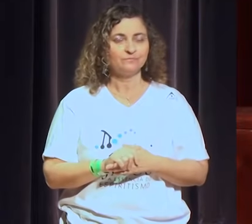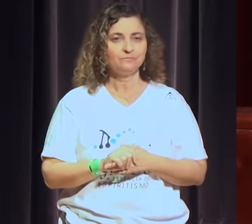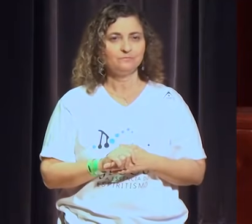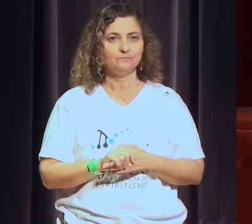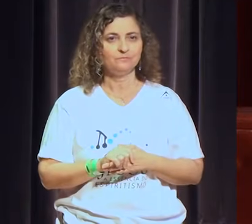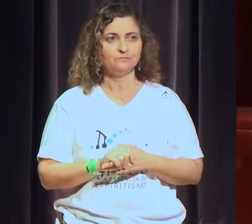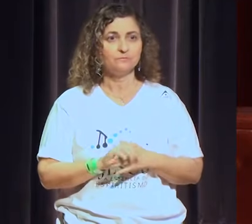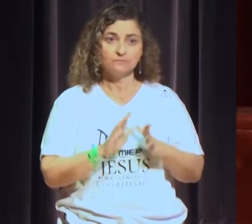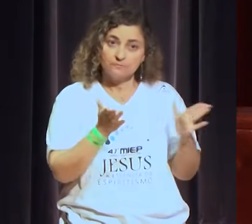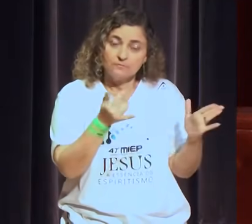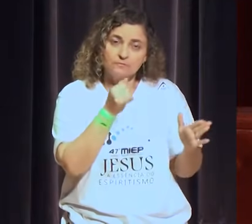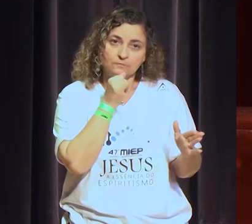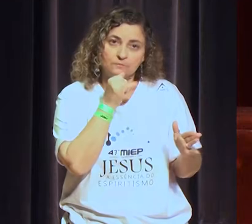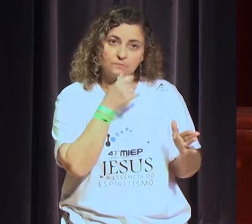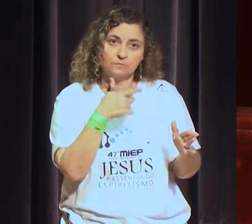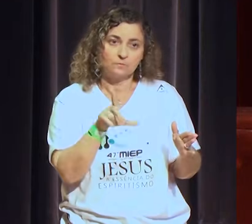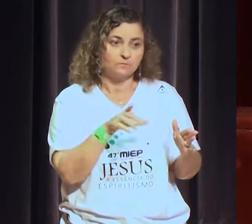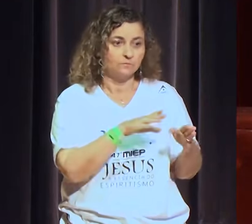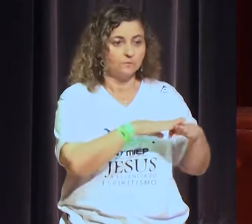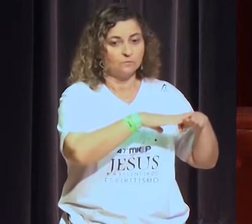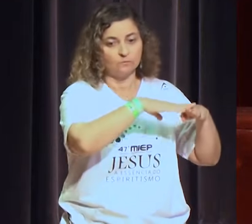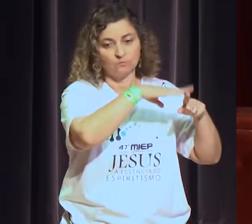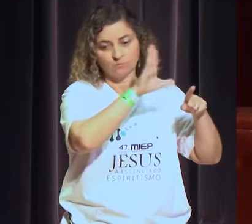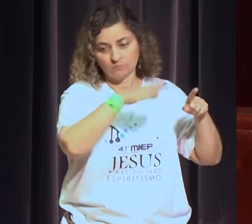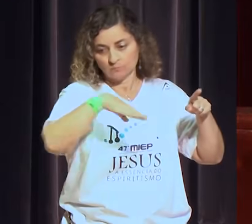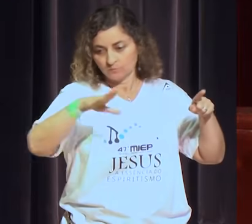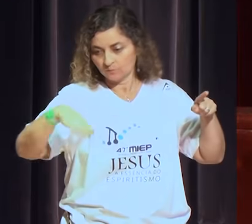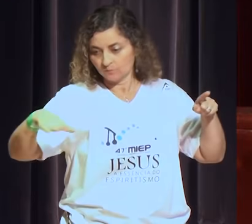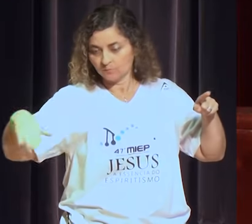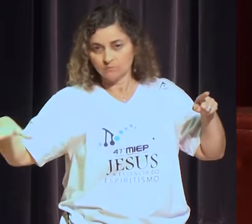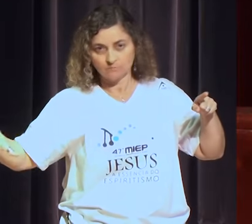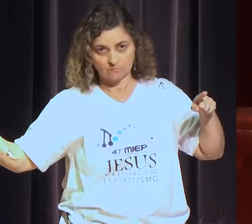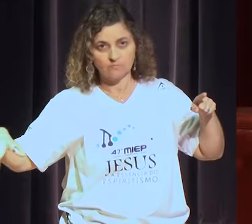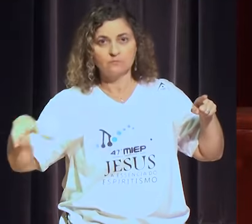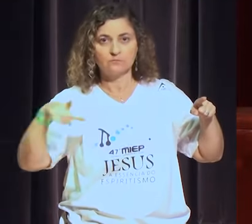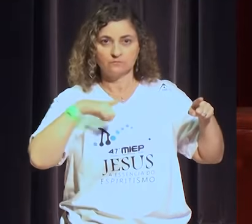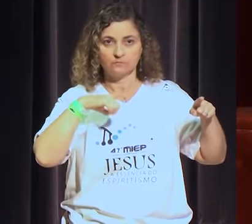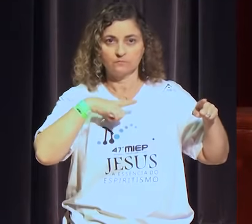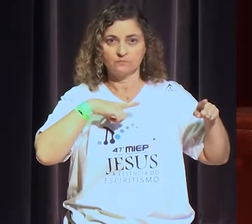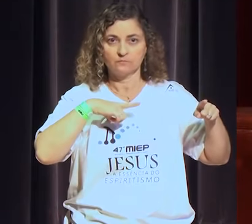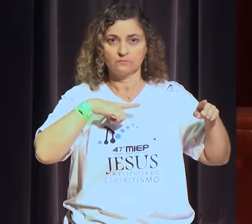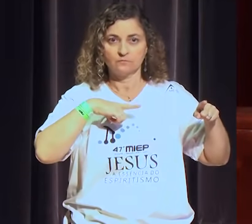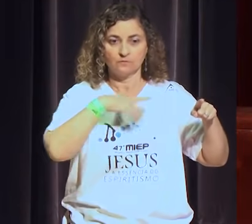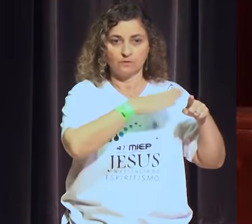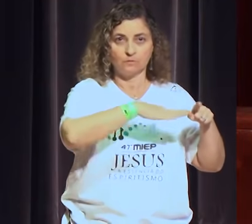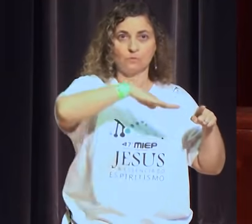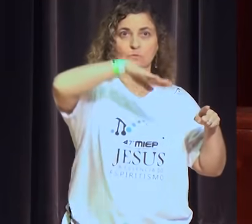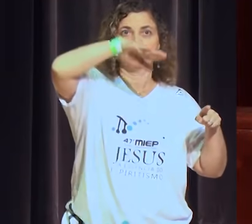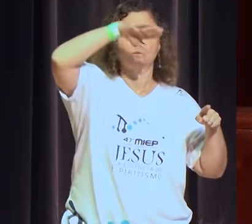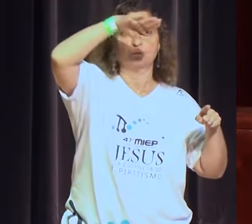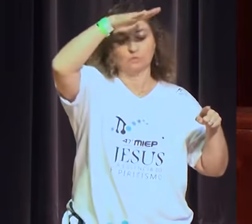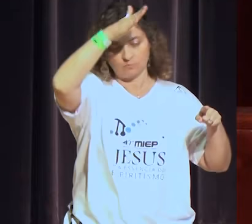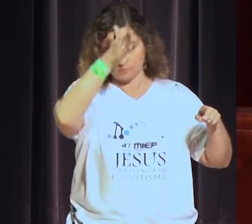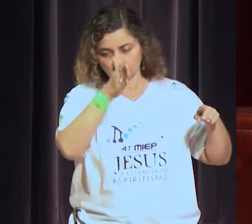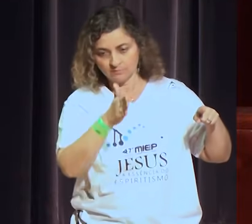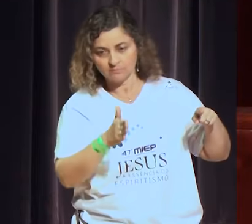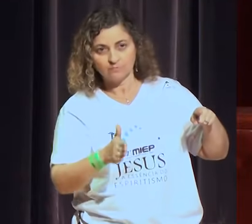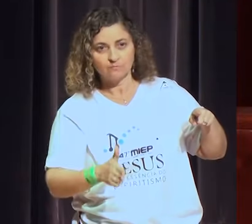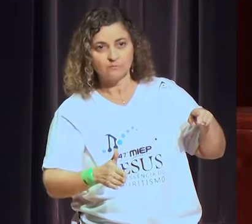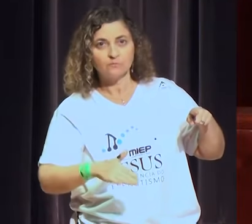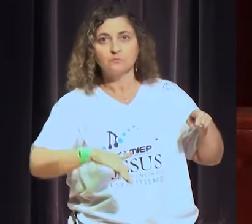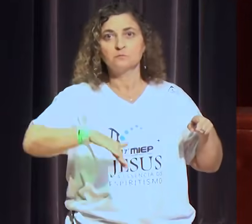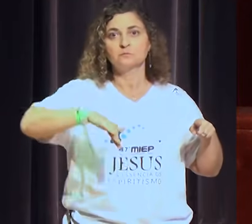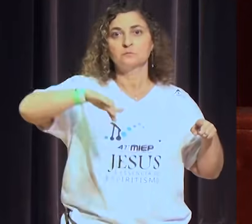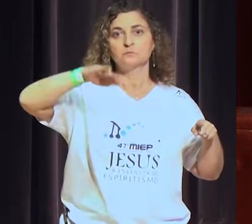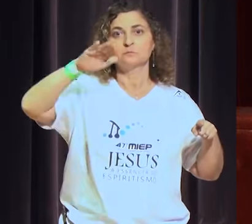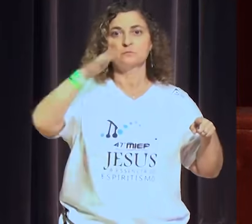O mar se expressa em ondas, ele tem o fenômeno da maré, maré cheia, maré baixa, tem lá os